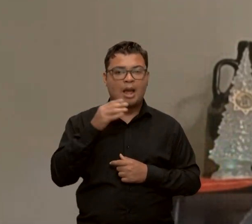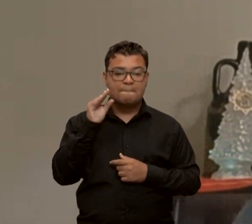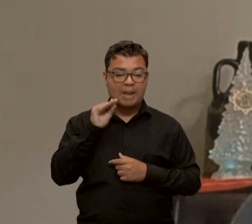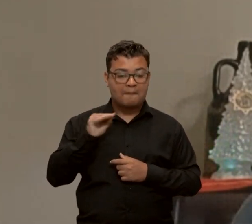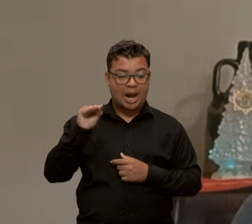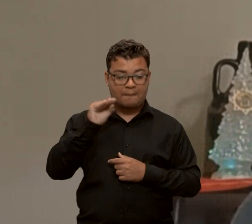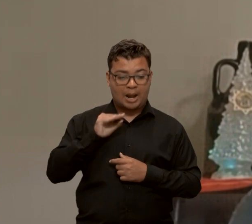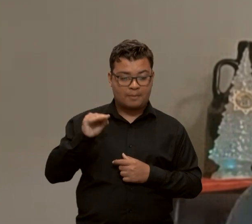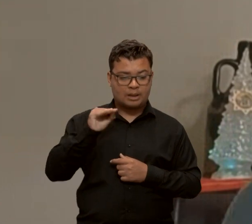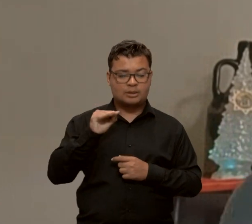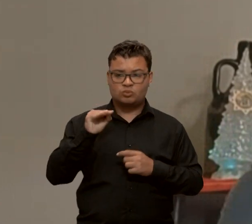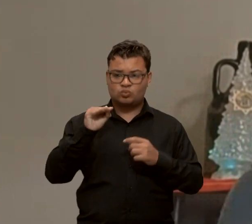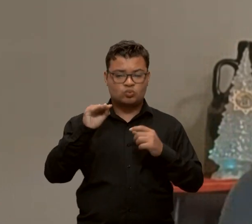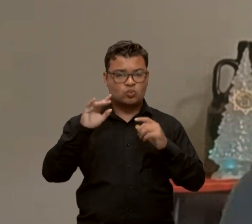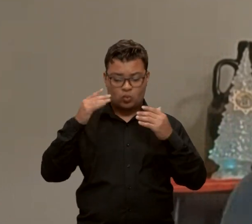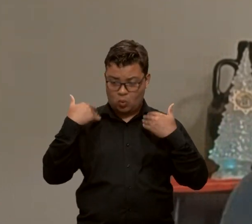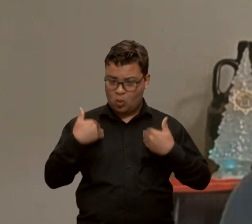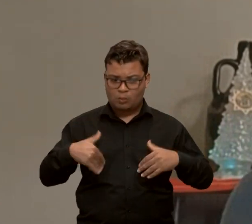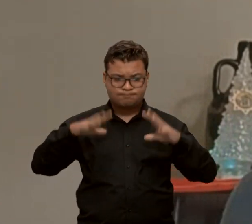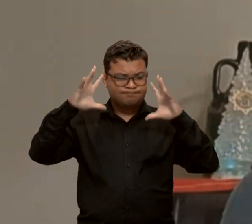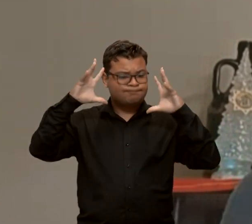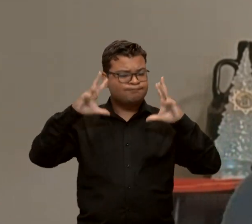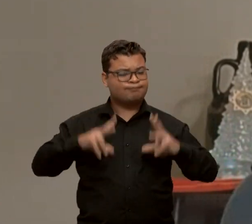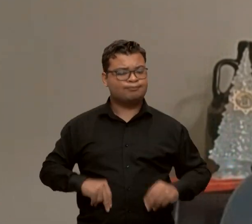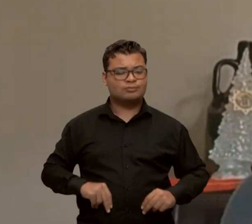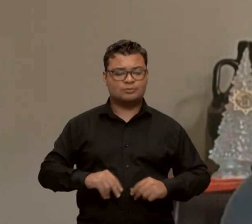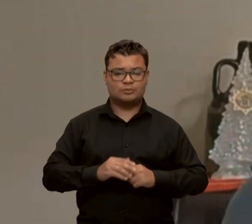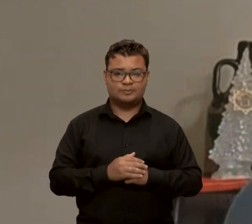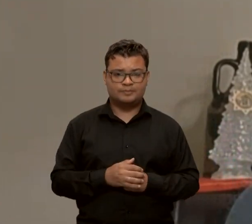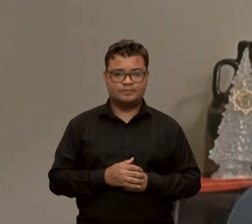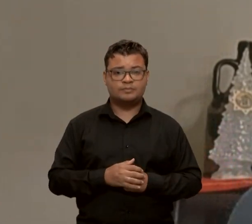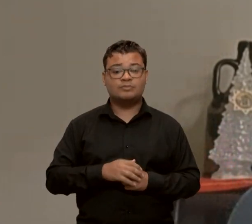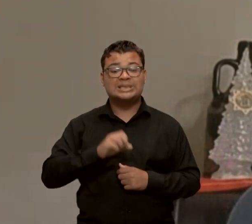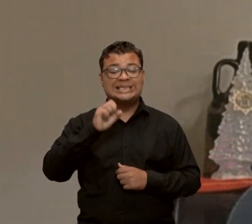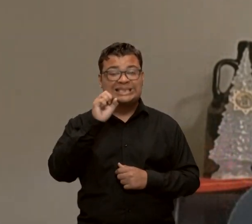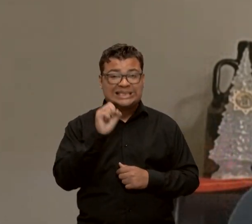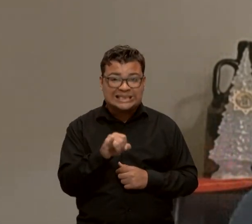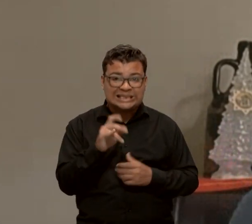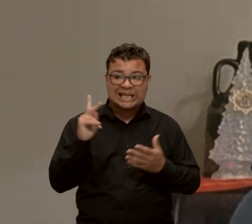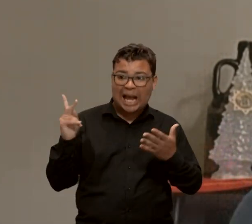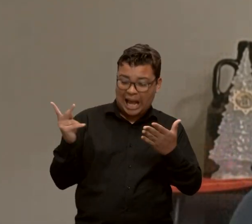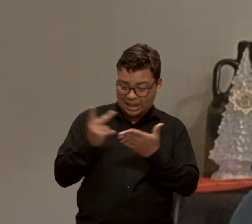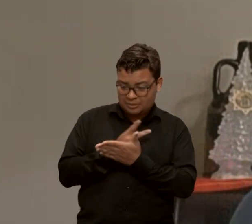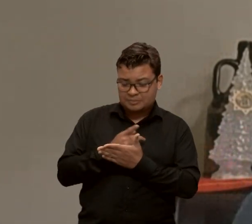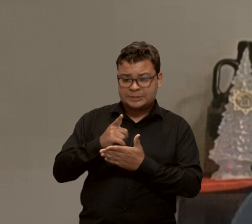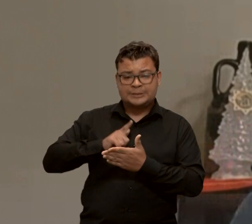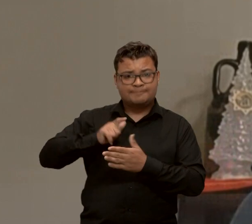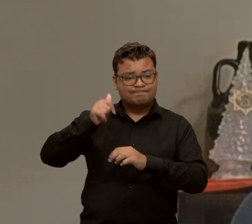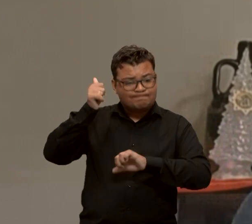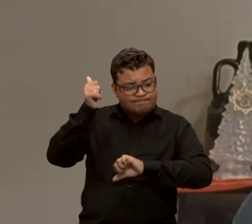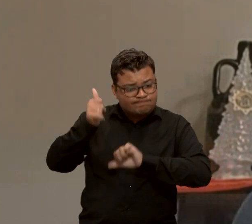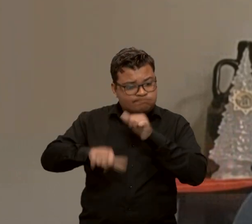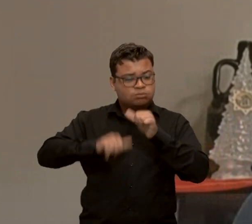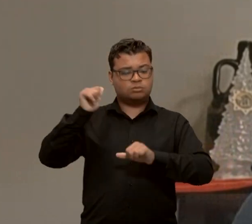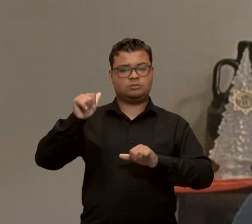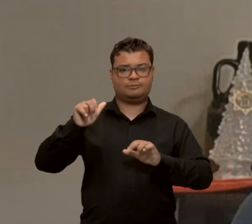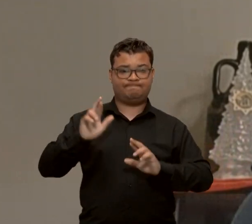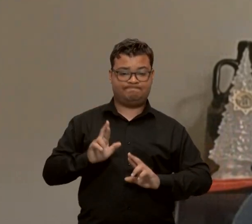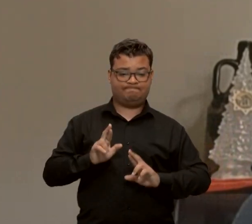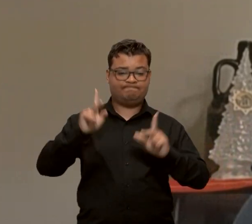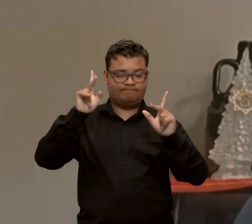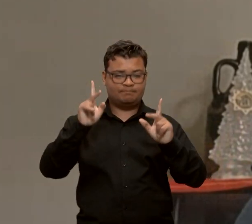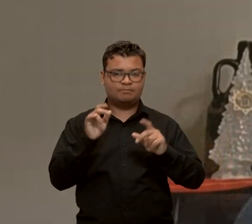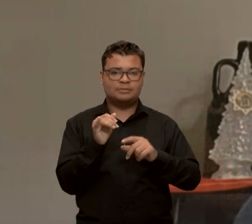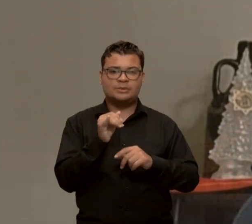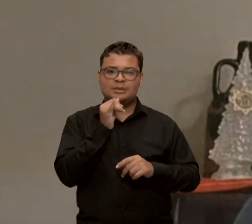todo o nosso corpo. Então, se há alguma alteração nesse processo complexo que nós temos, que é o